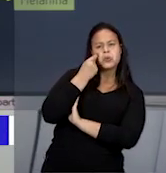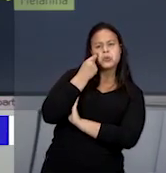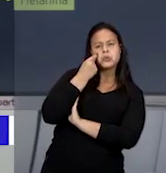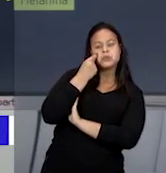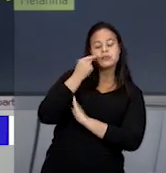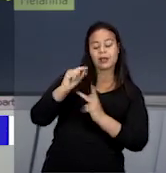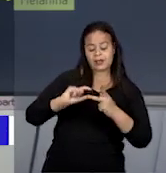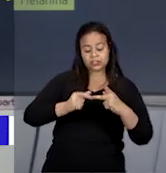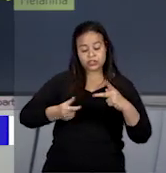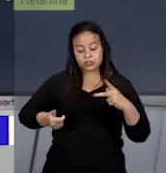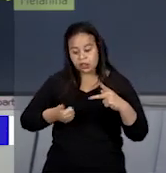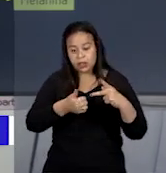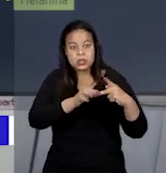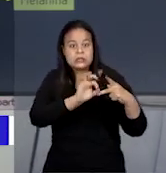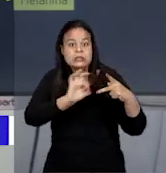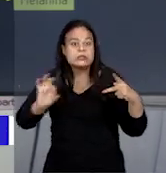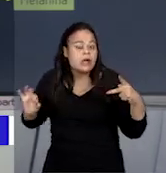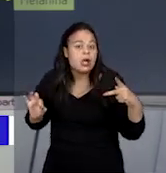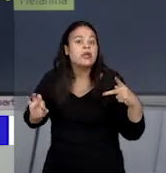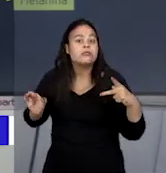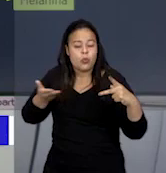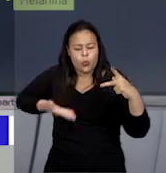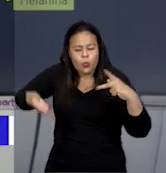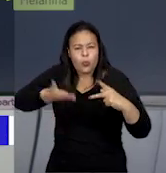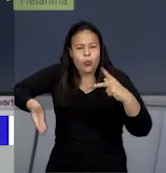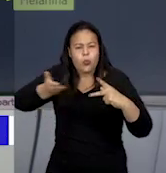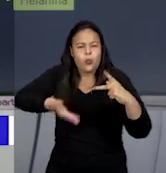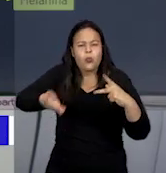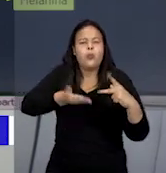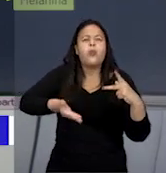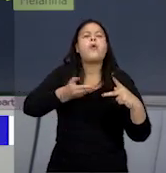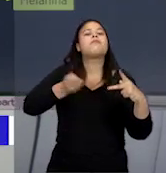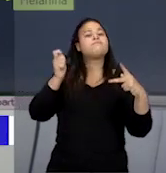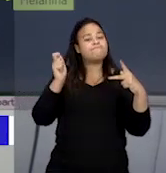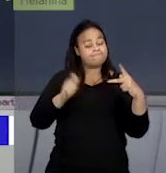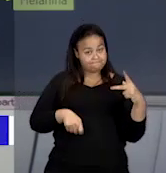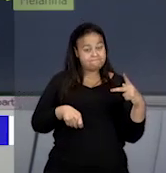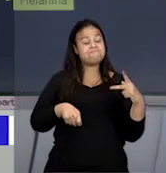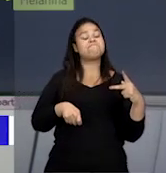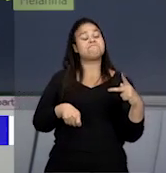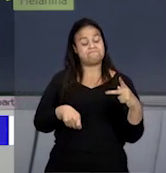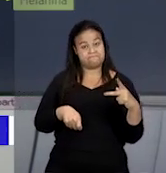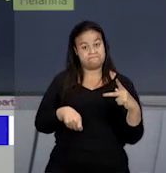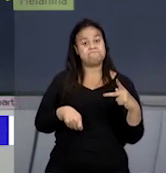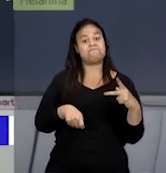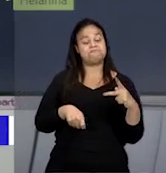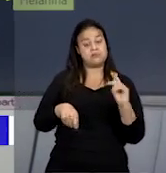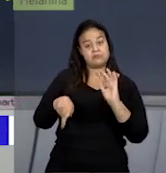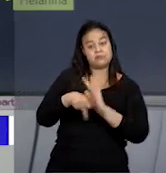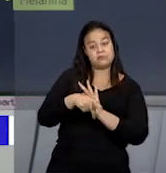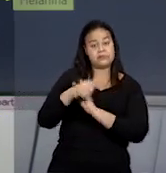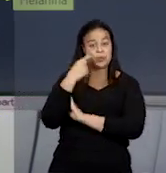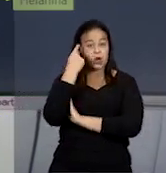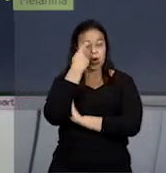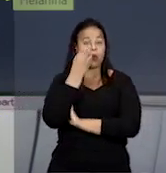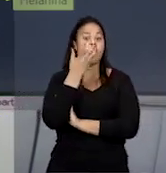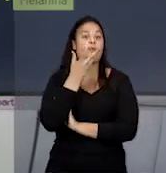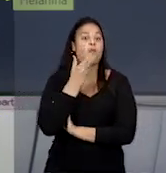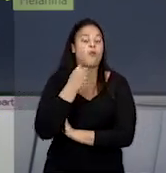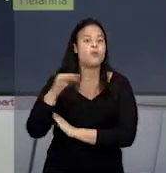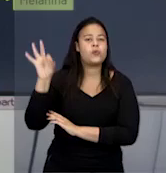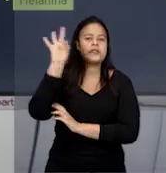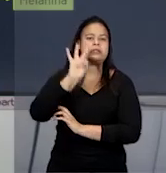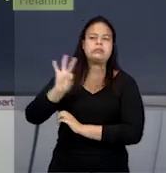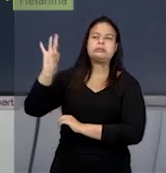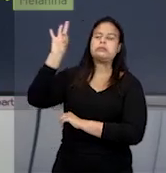interagindo. Olha que engraçado. Mais de 100 genes interagindo para determinar a cor do olho de uma mosca.